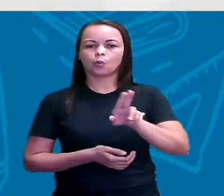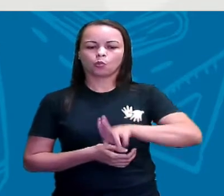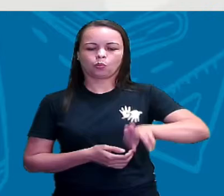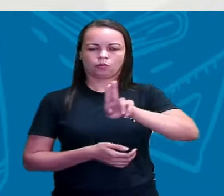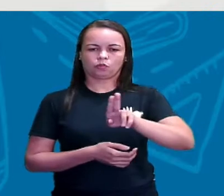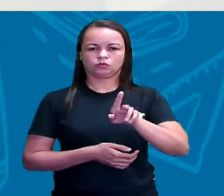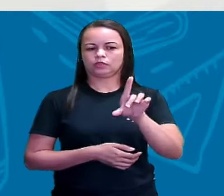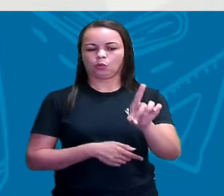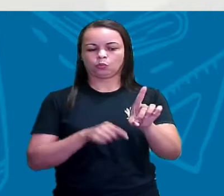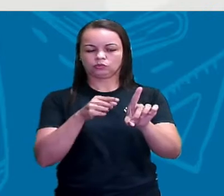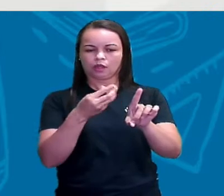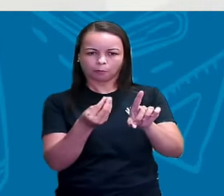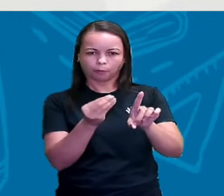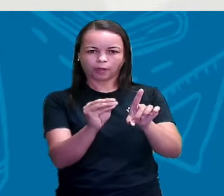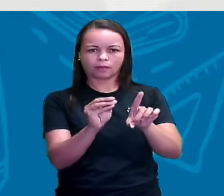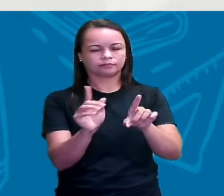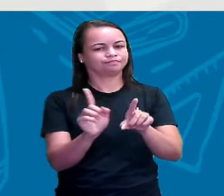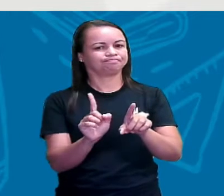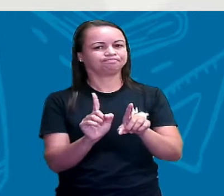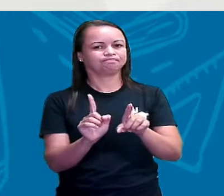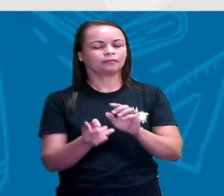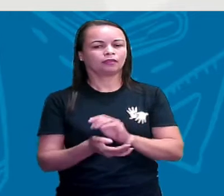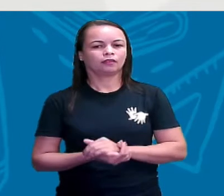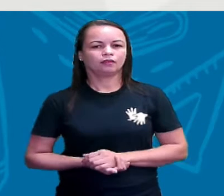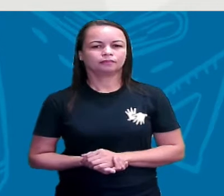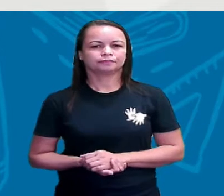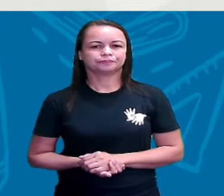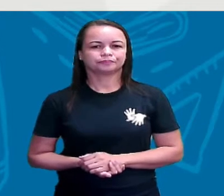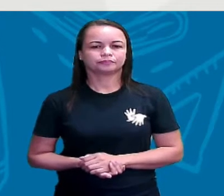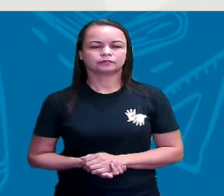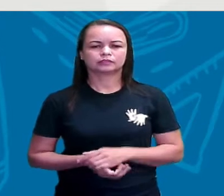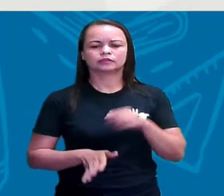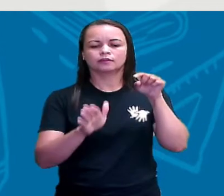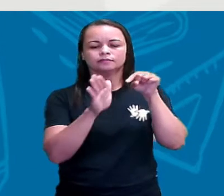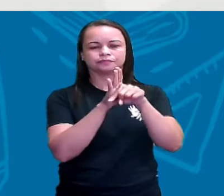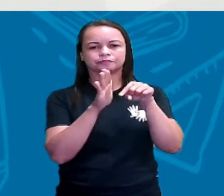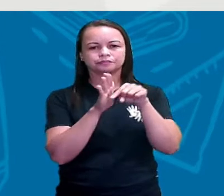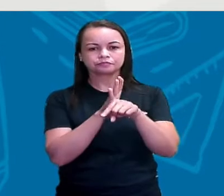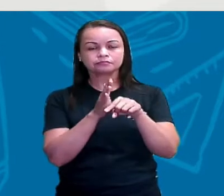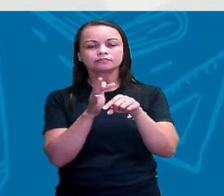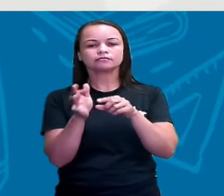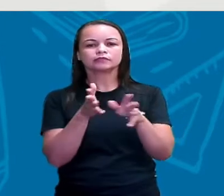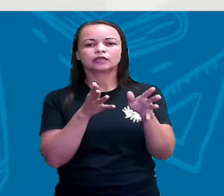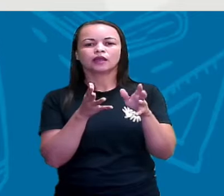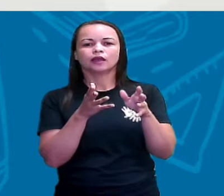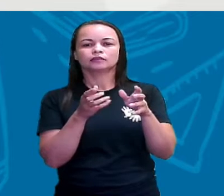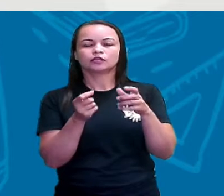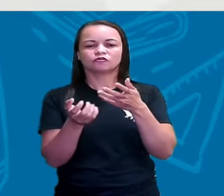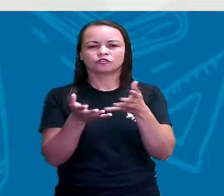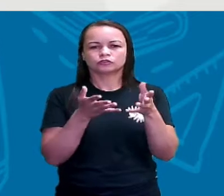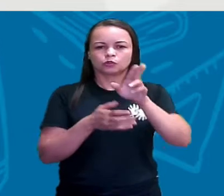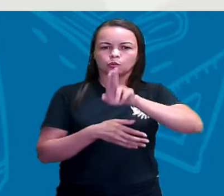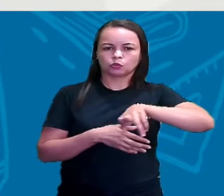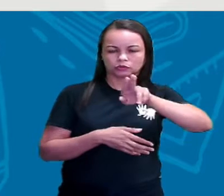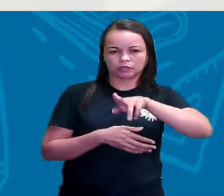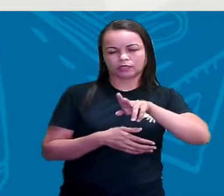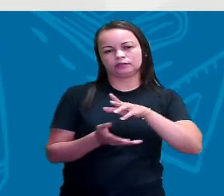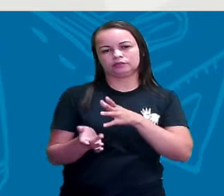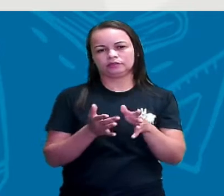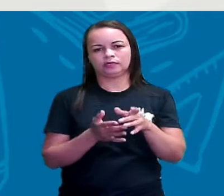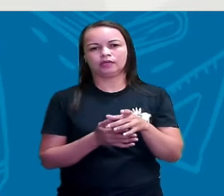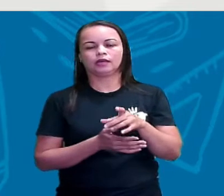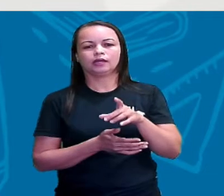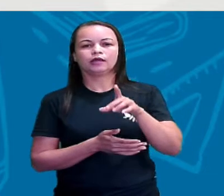coloca aí o acréscimo de D. E para fazer pergunta, vou utilizar agora novamente o did. Did I